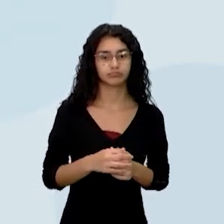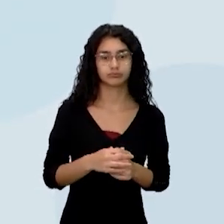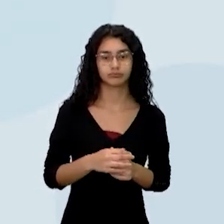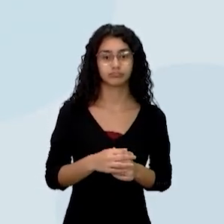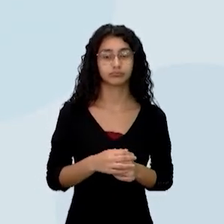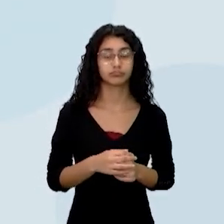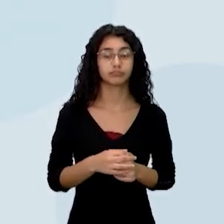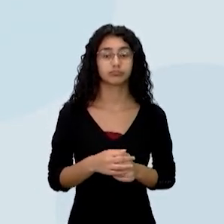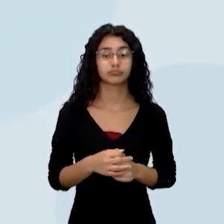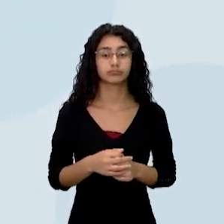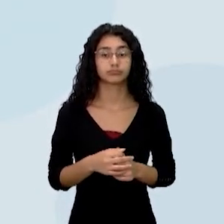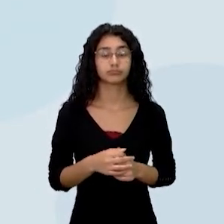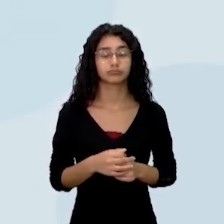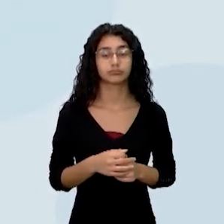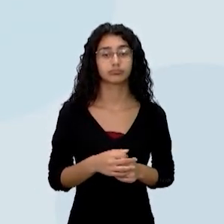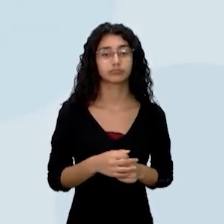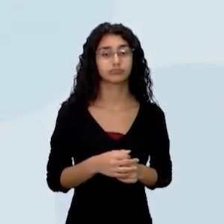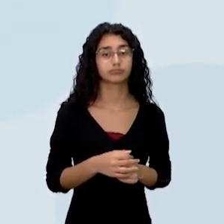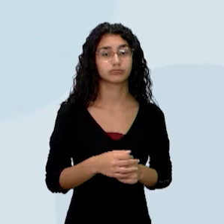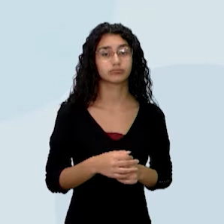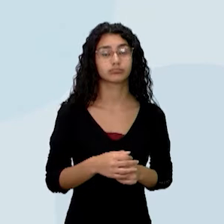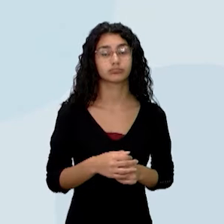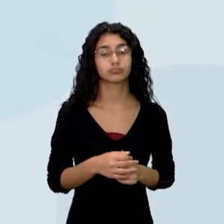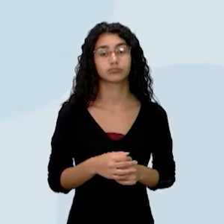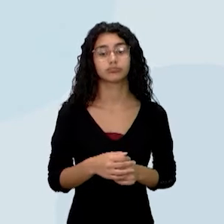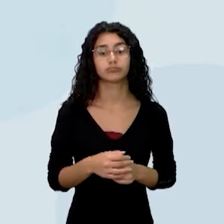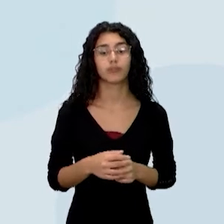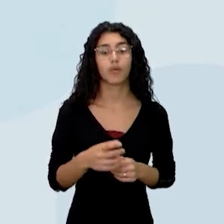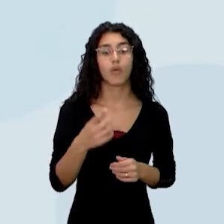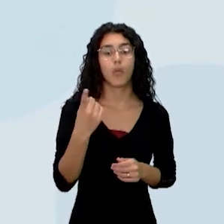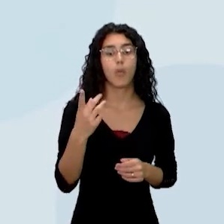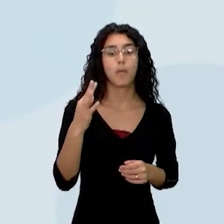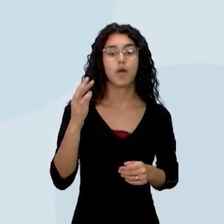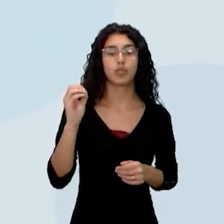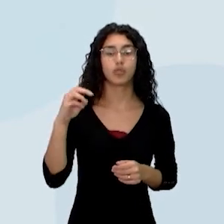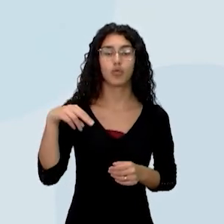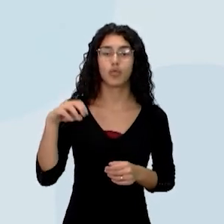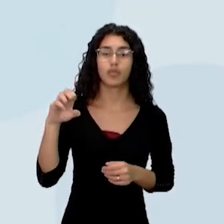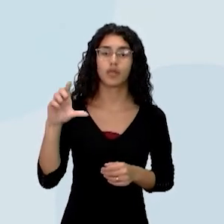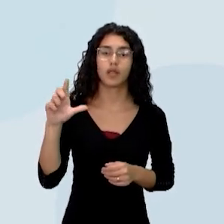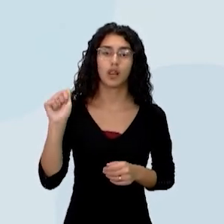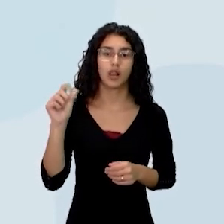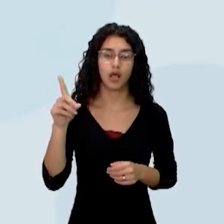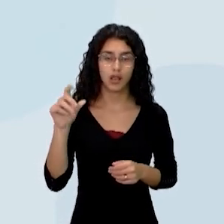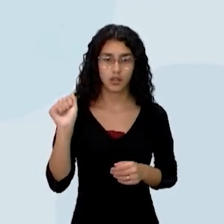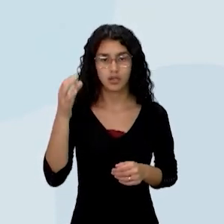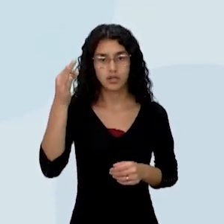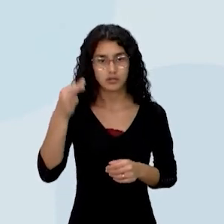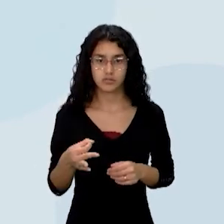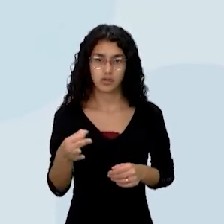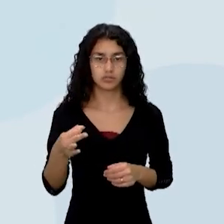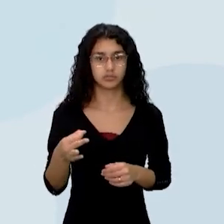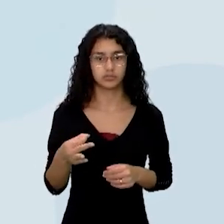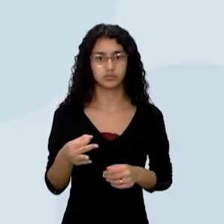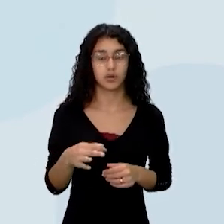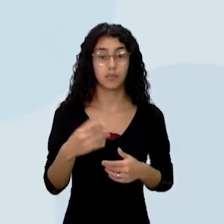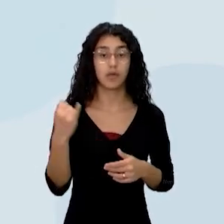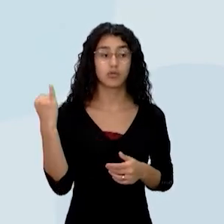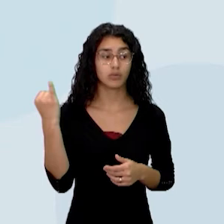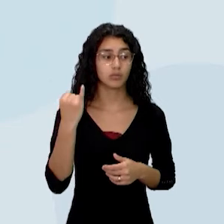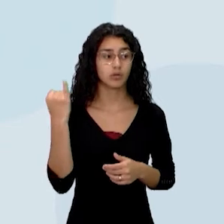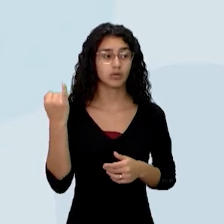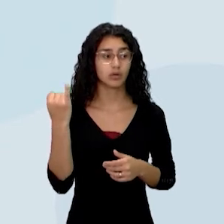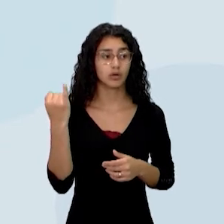por exemplo, se for um elefante de 1 tonelada, ele vai ter 1 tonelada em qualquer planeta, né? Sim. 1 tonelada. Mas ele pode ter peso